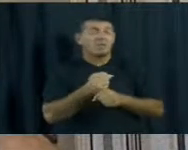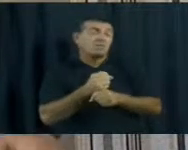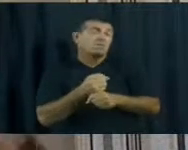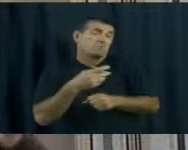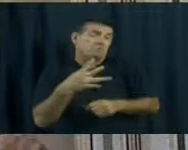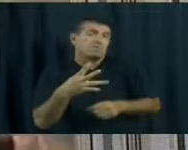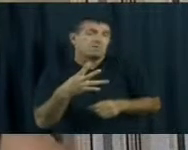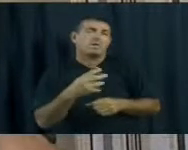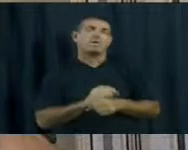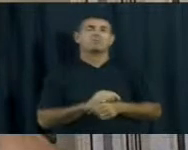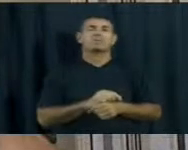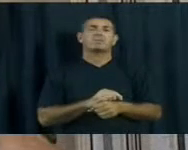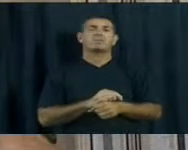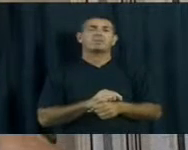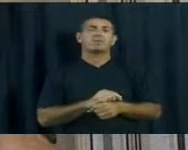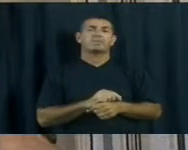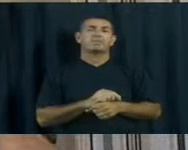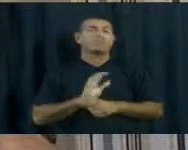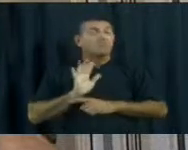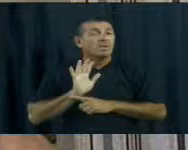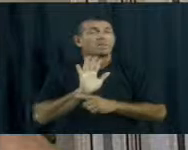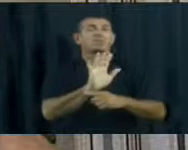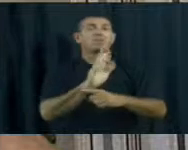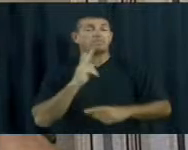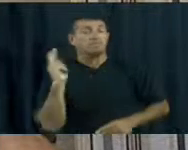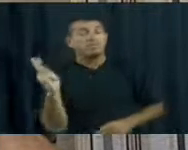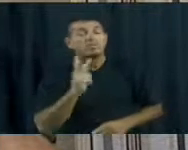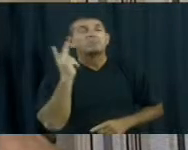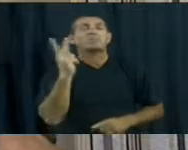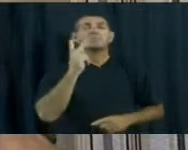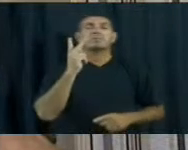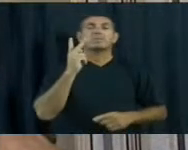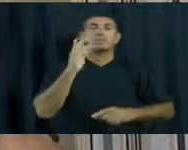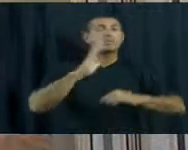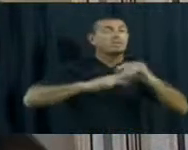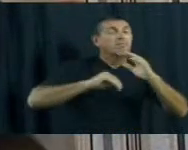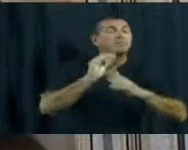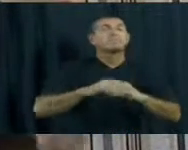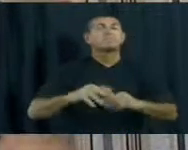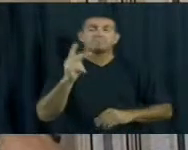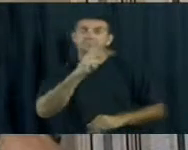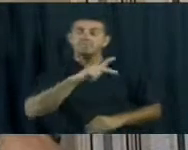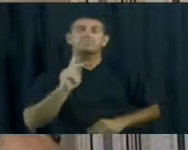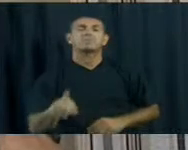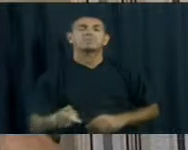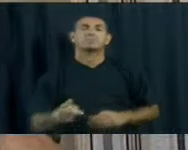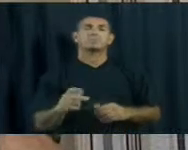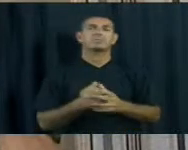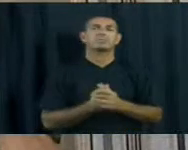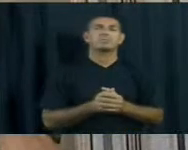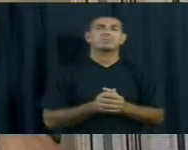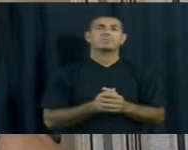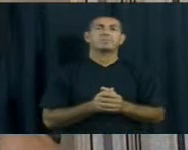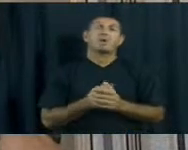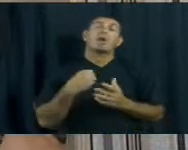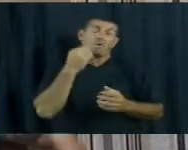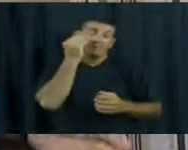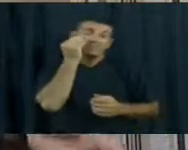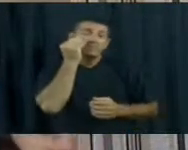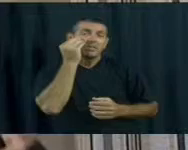que estou prefeito, valorizar a classe dos educadores, valorizar todas as classes. Eu tenho